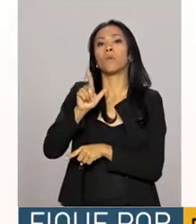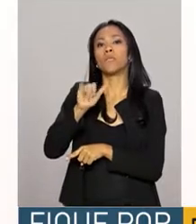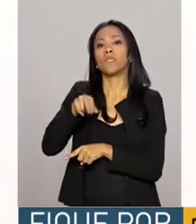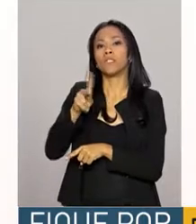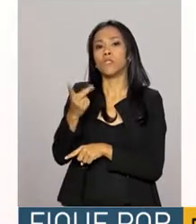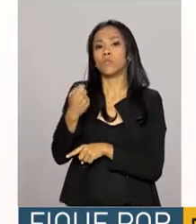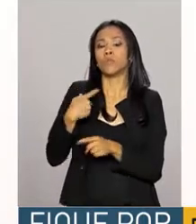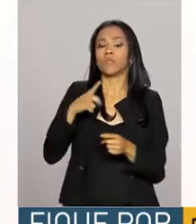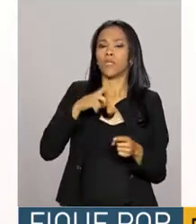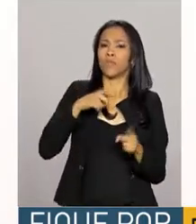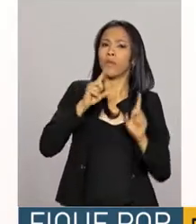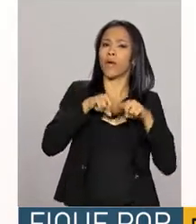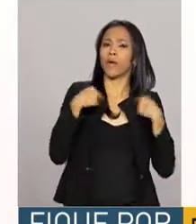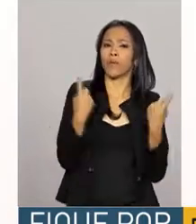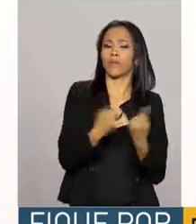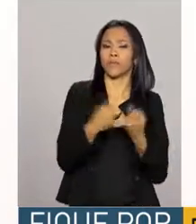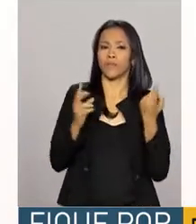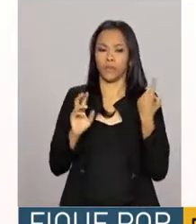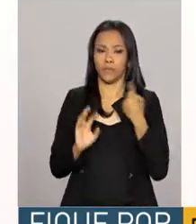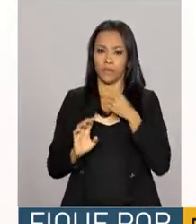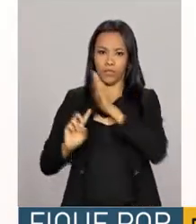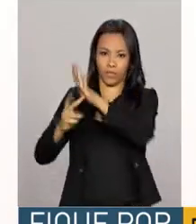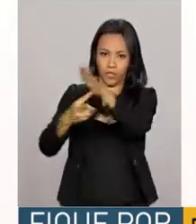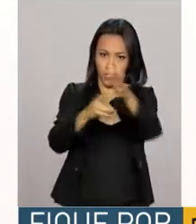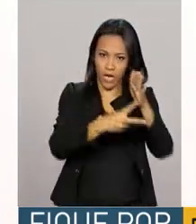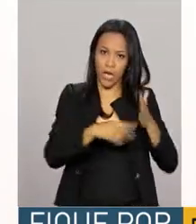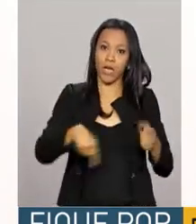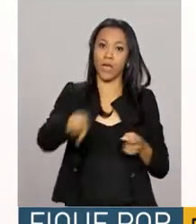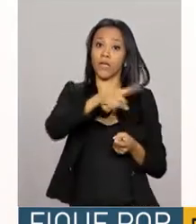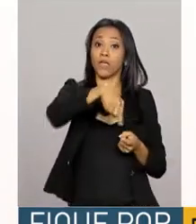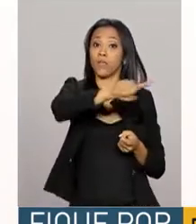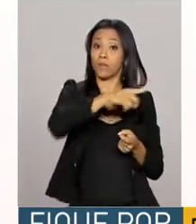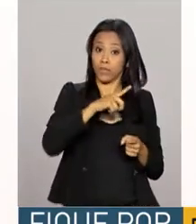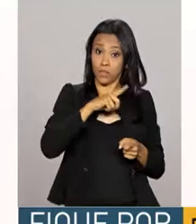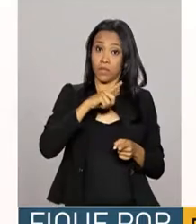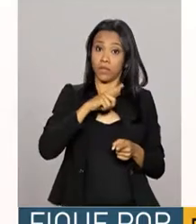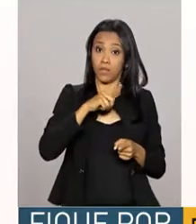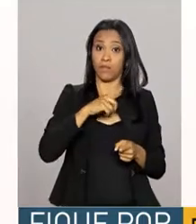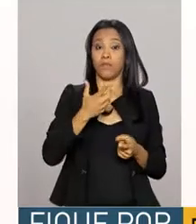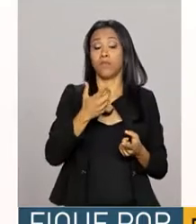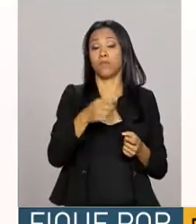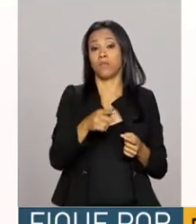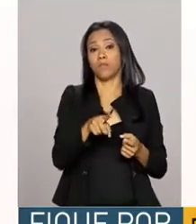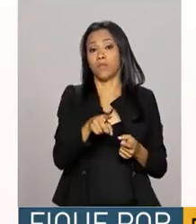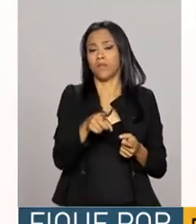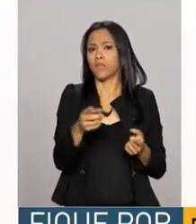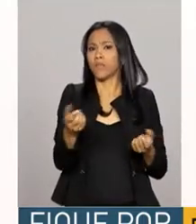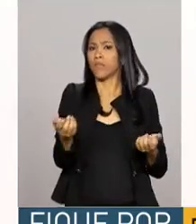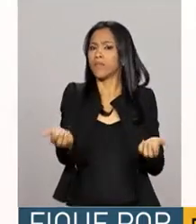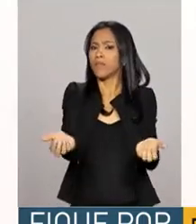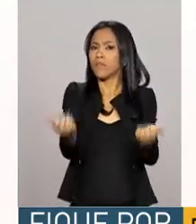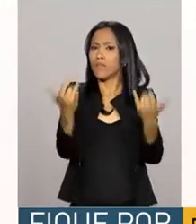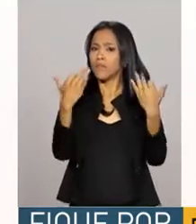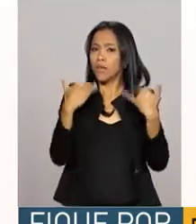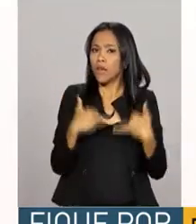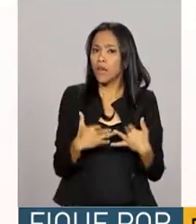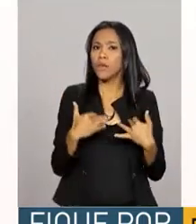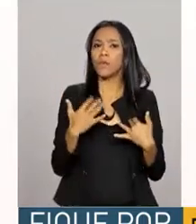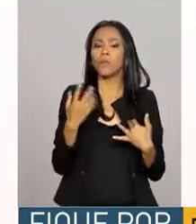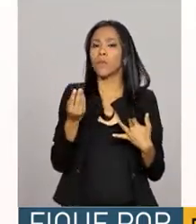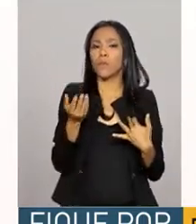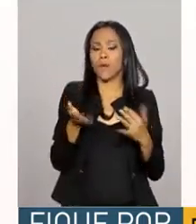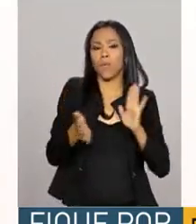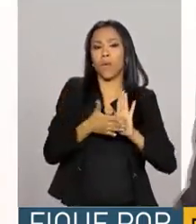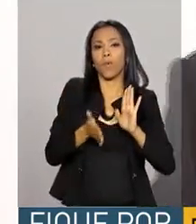sindicalistas né 6 meio eram 200 pessoas no 180 200 pessoas que levaram trouxeram sugestões